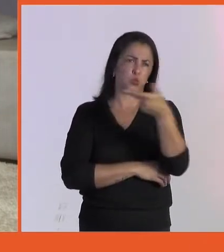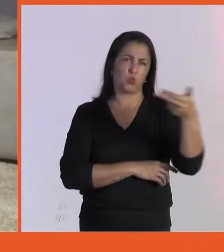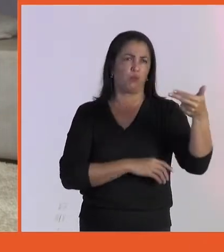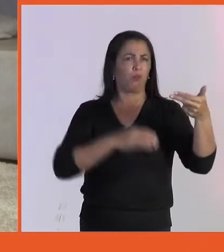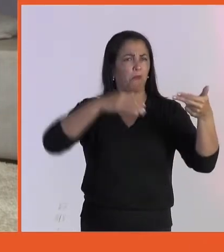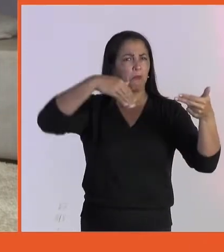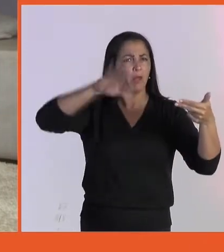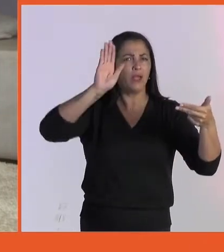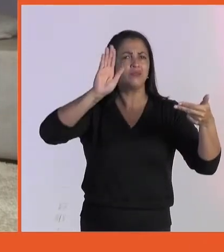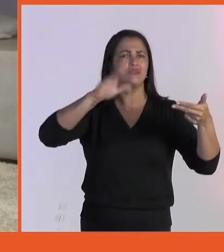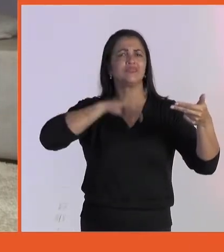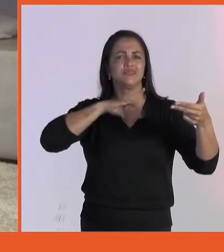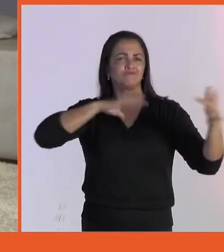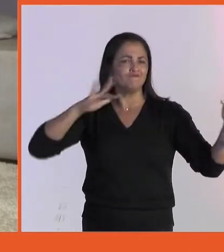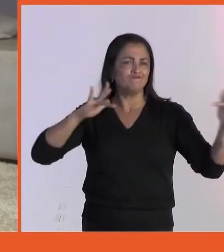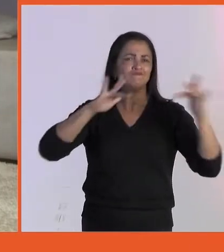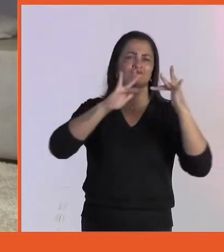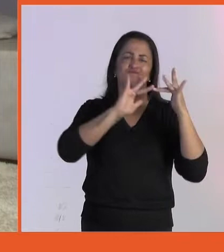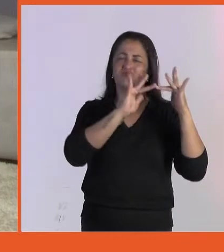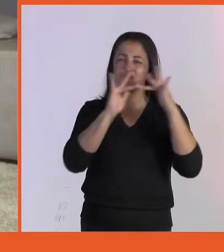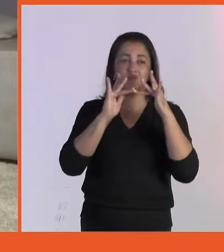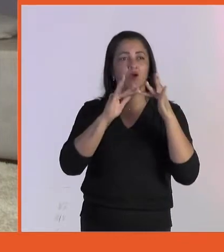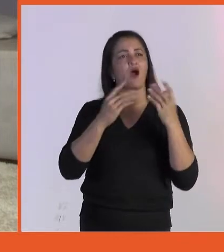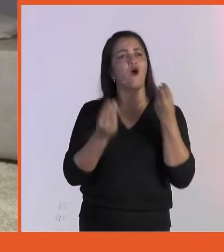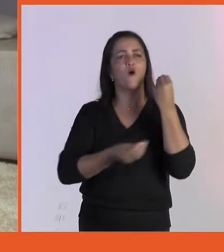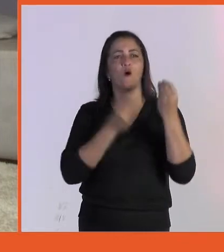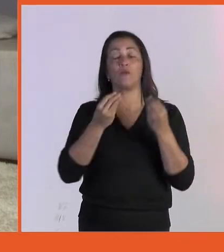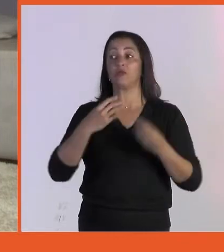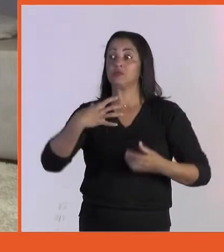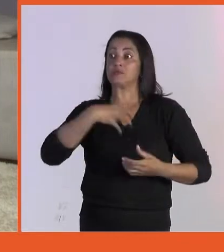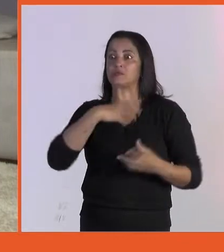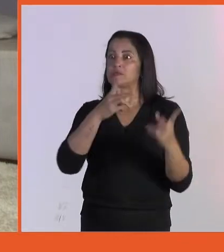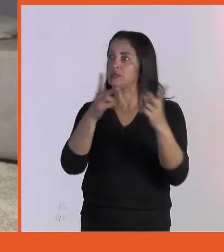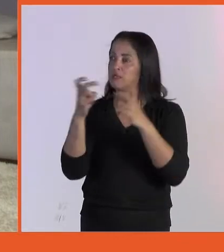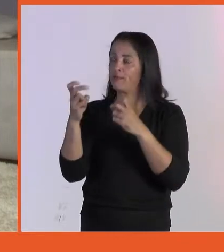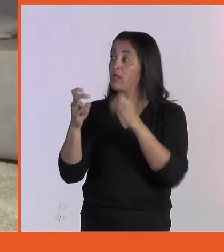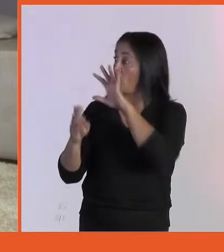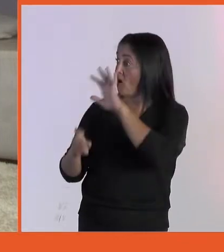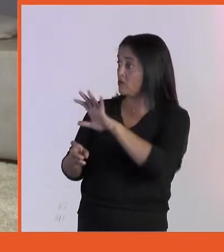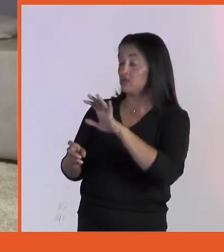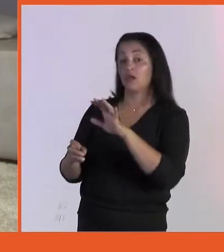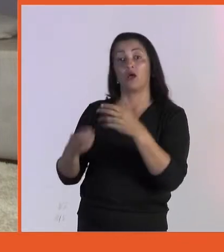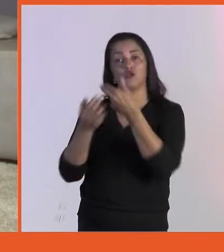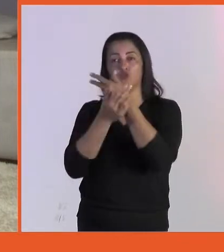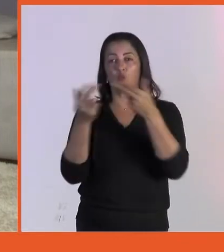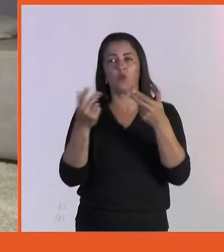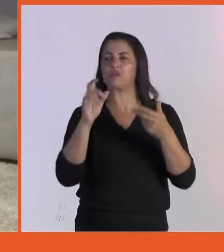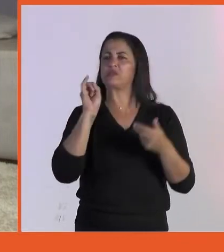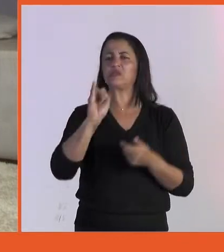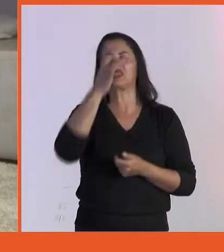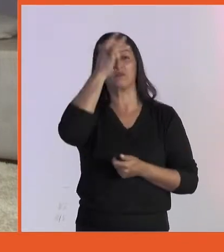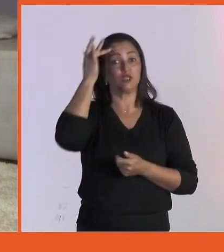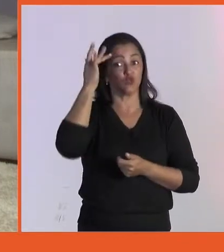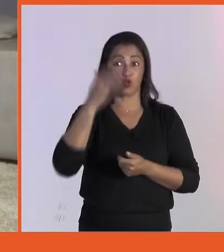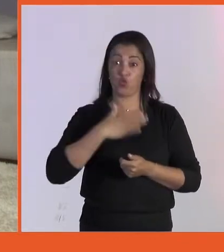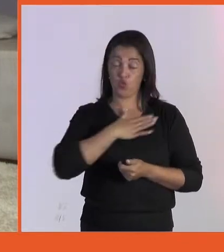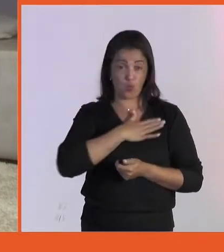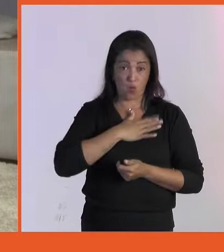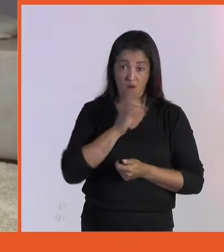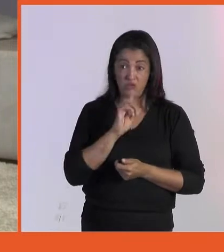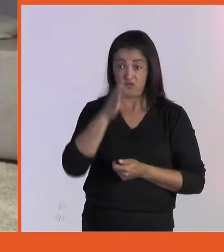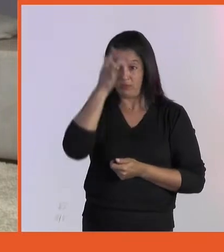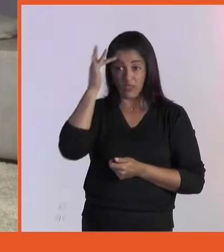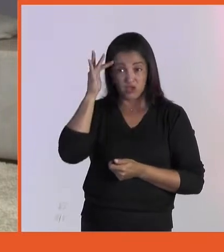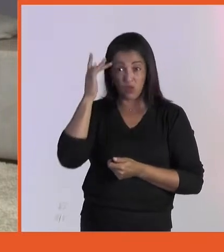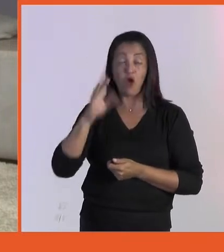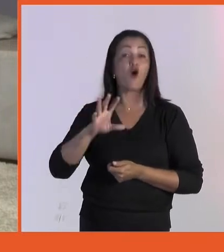gerar essa conexão e essa sensação de comunidade, porque as pessoas, se as pessoas gostam de pessoas,